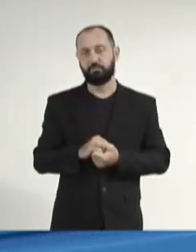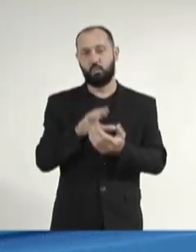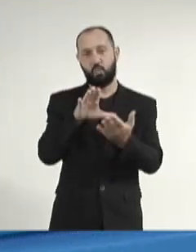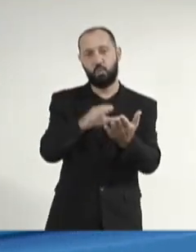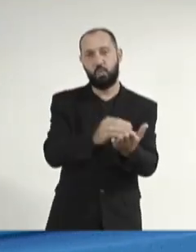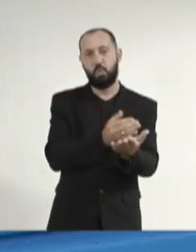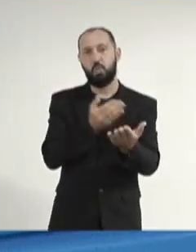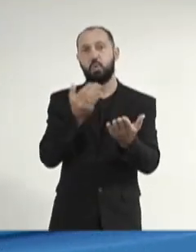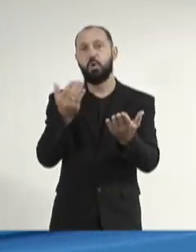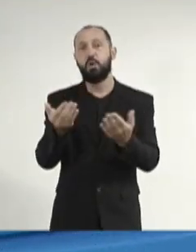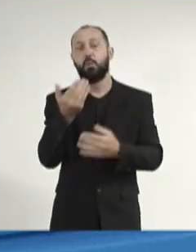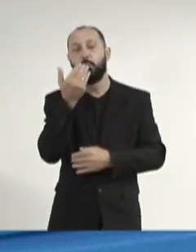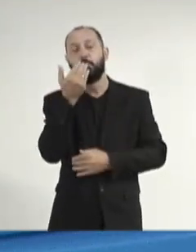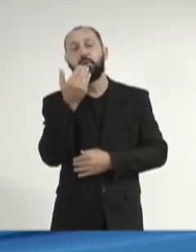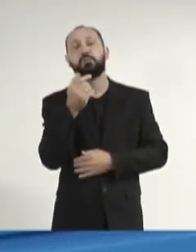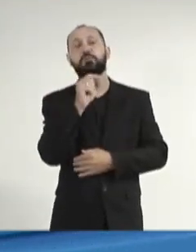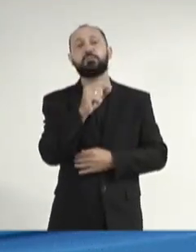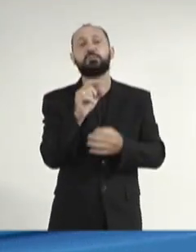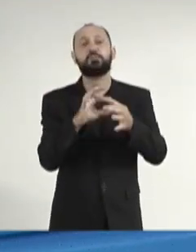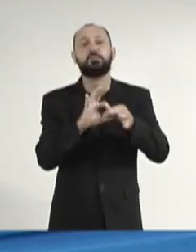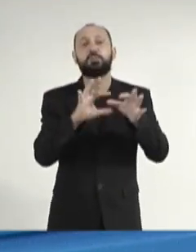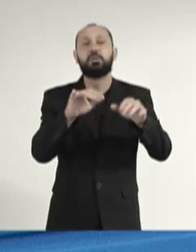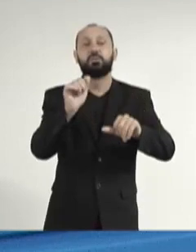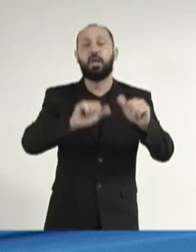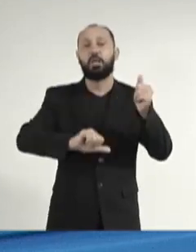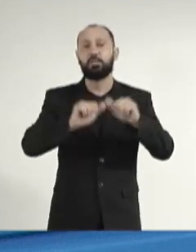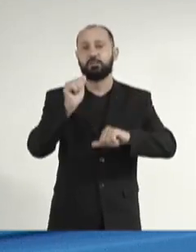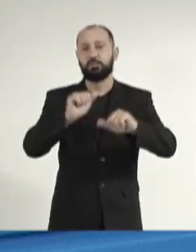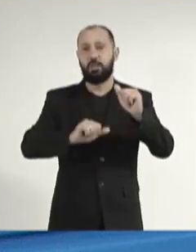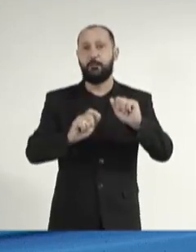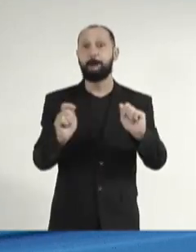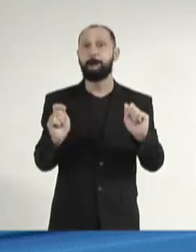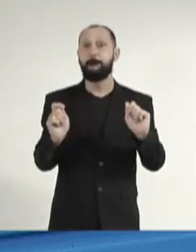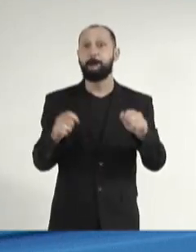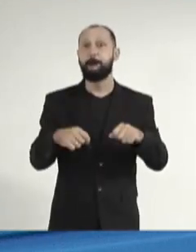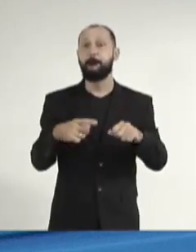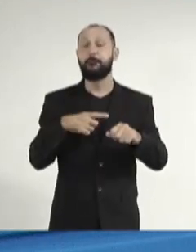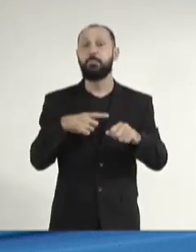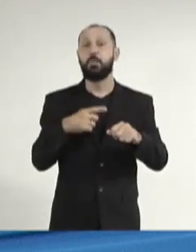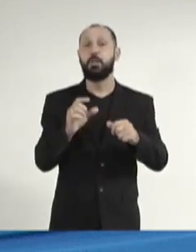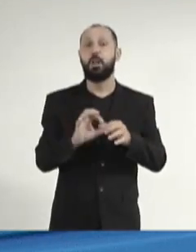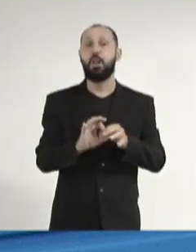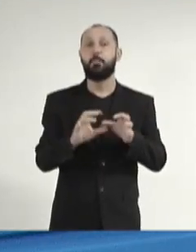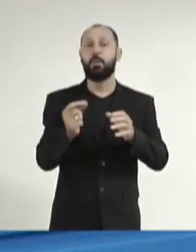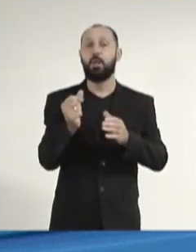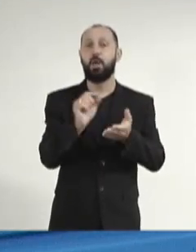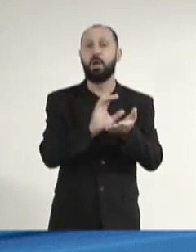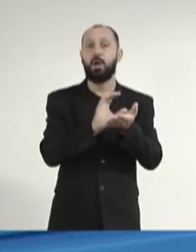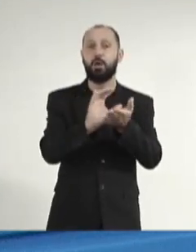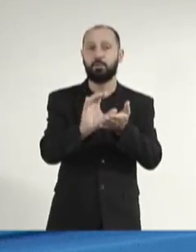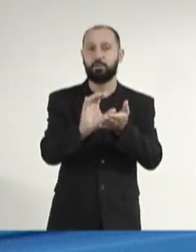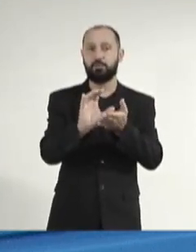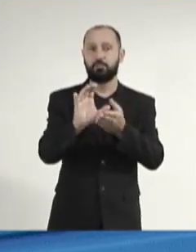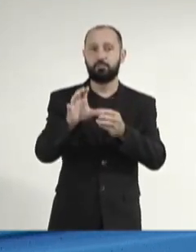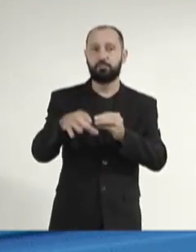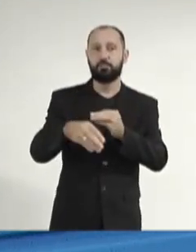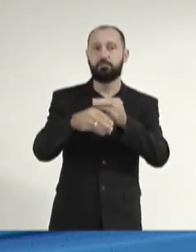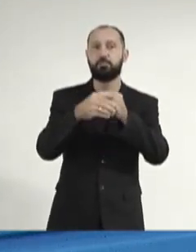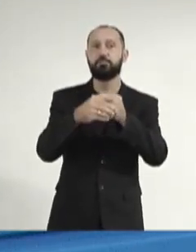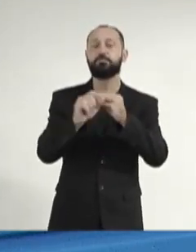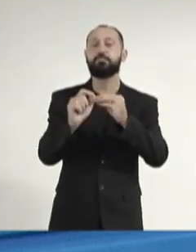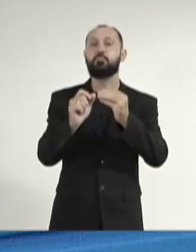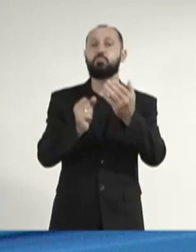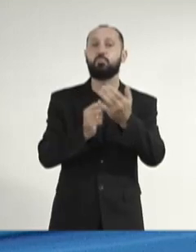cópias autônomas, solicitando que seja analisada a possibilidade de viabilização de recursos no orçamento